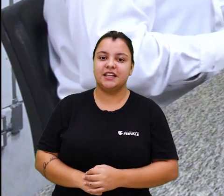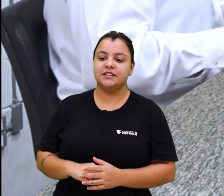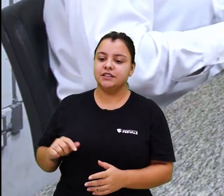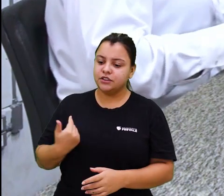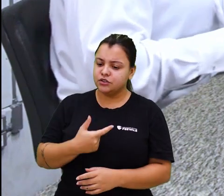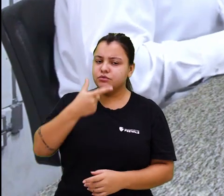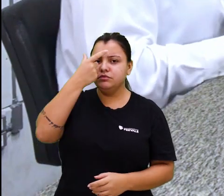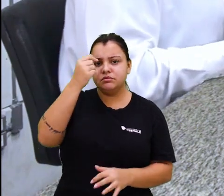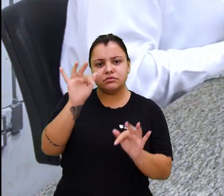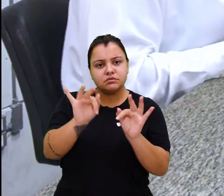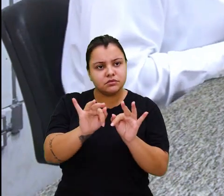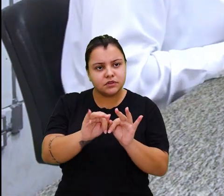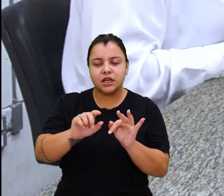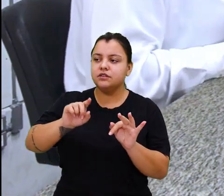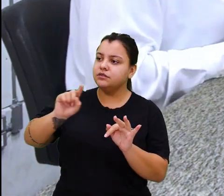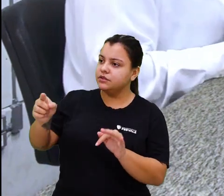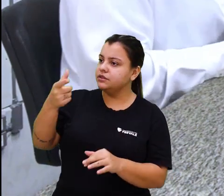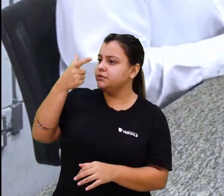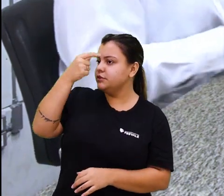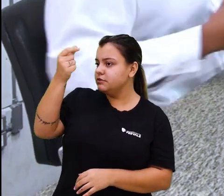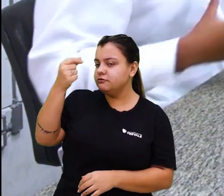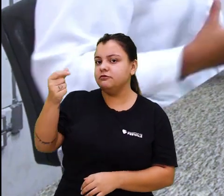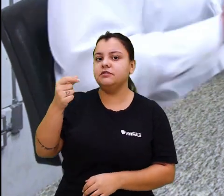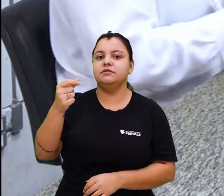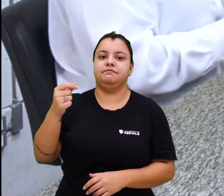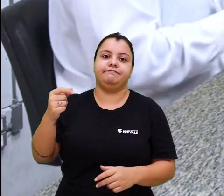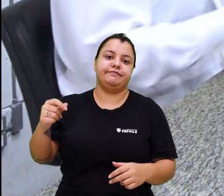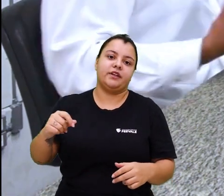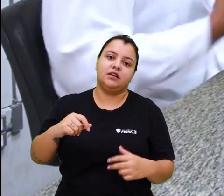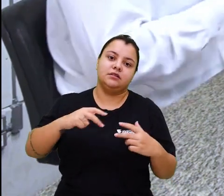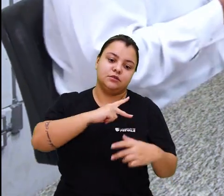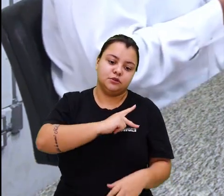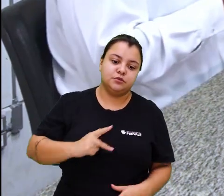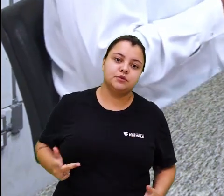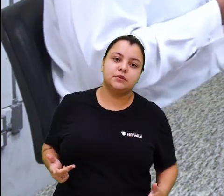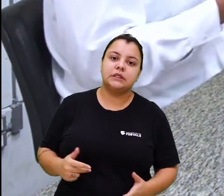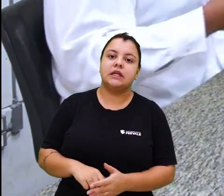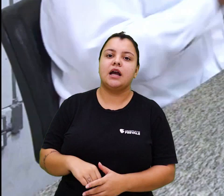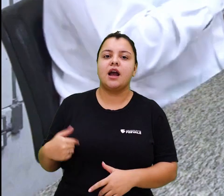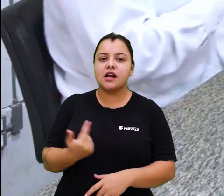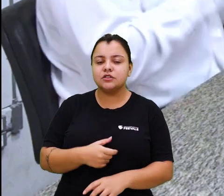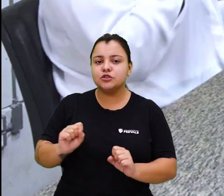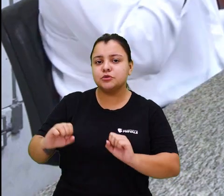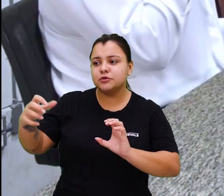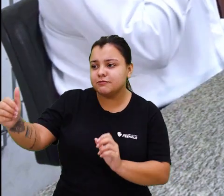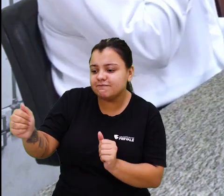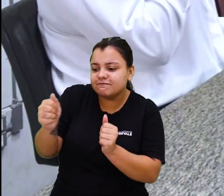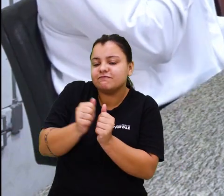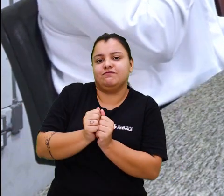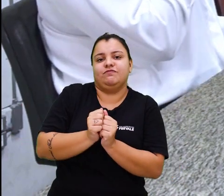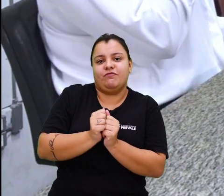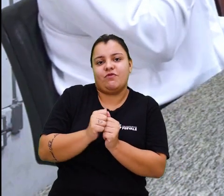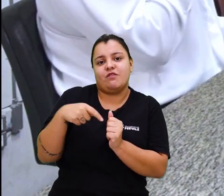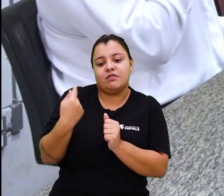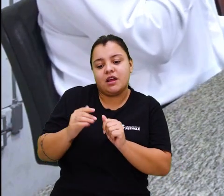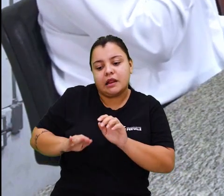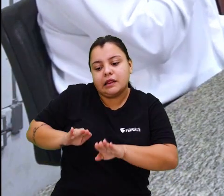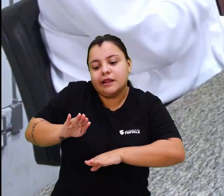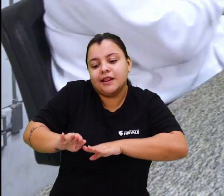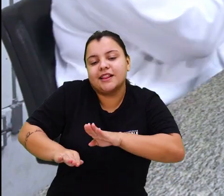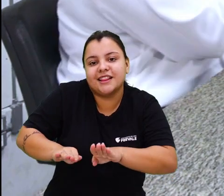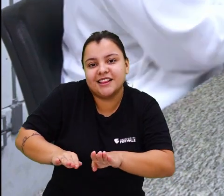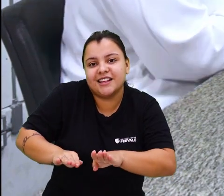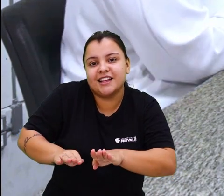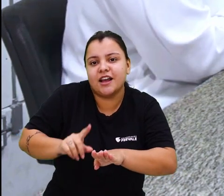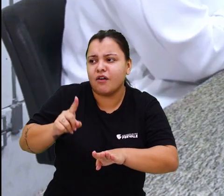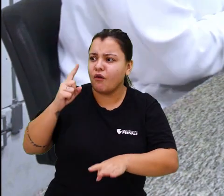Universidade fale vocês como Universidade Federal é importante que de alguma forma a gente possa né se juntar dentro dessa caminhada então quando